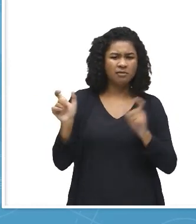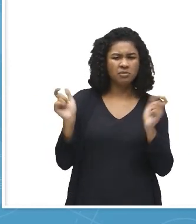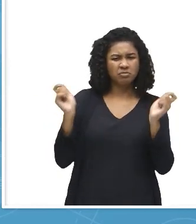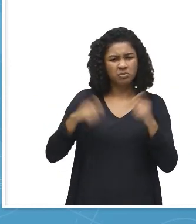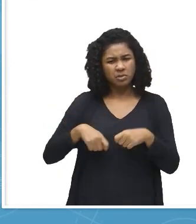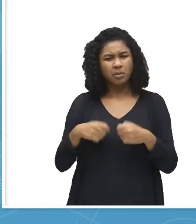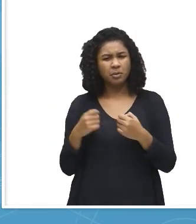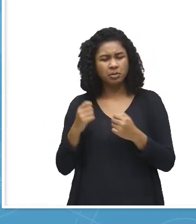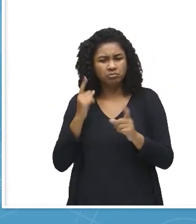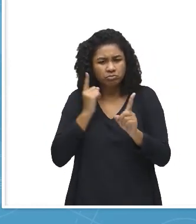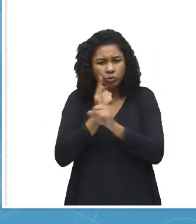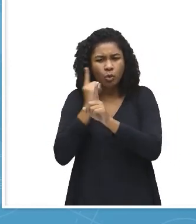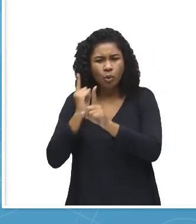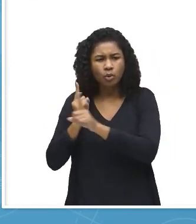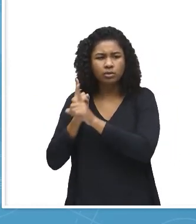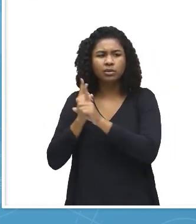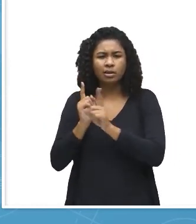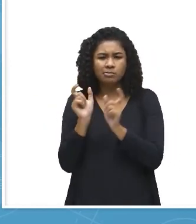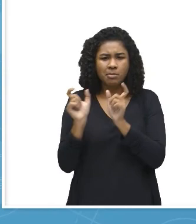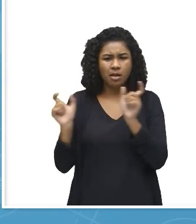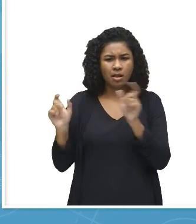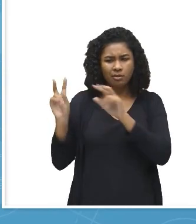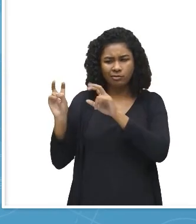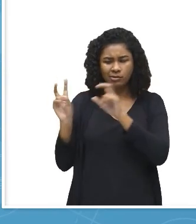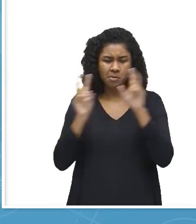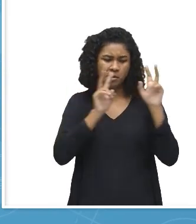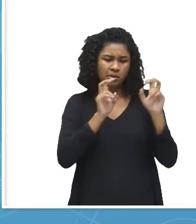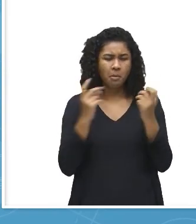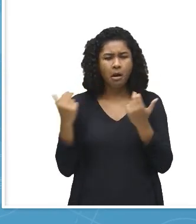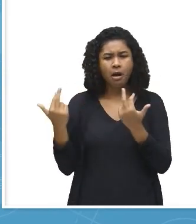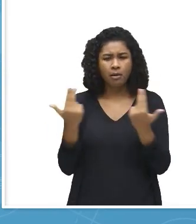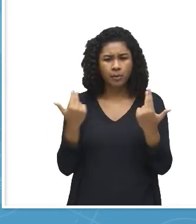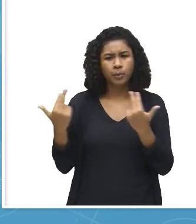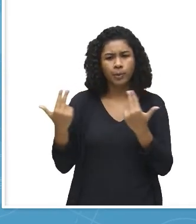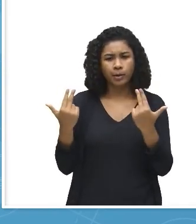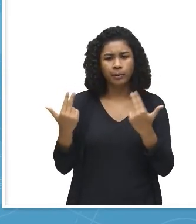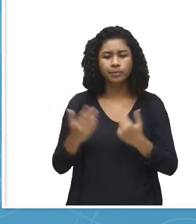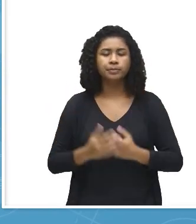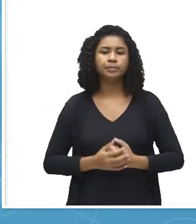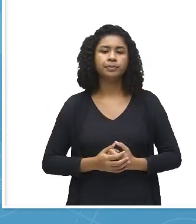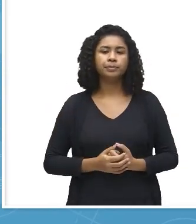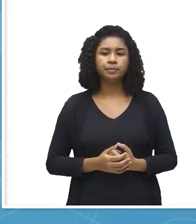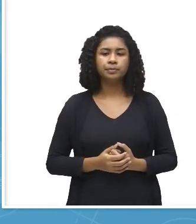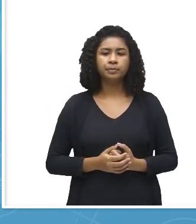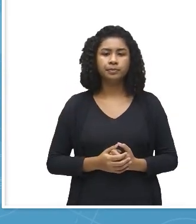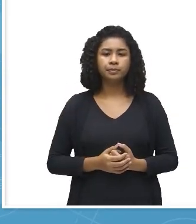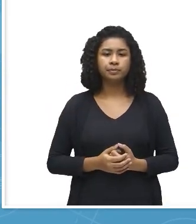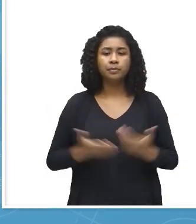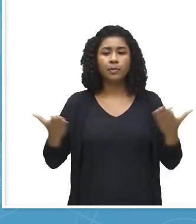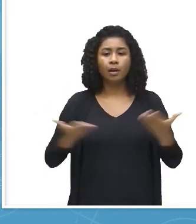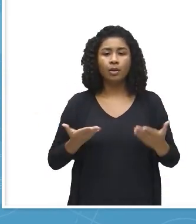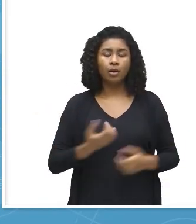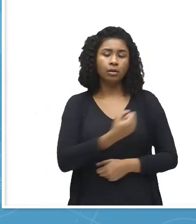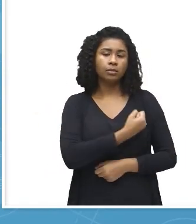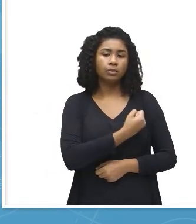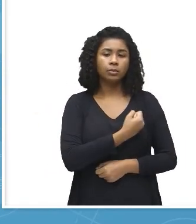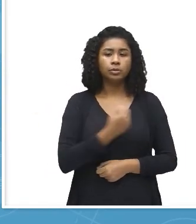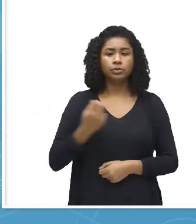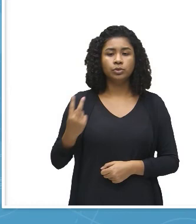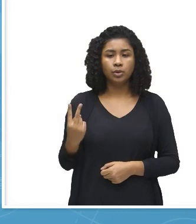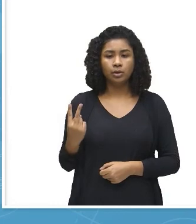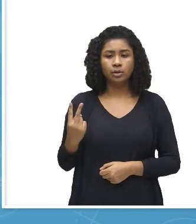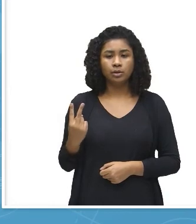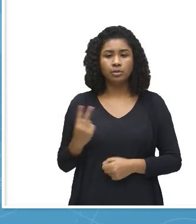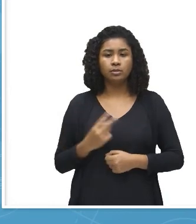ler o mesmo conteúdo com a nomenclatura neocolonialismo. Ok, gente? Vamos agora para a segunda questão, para a